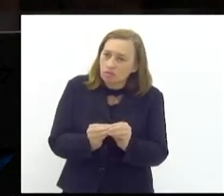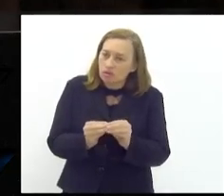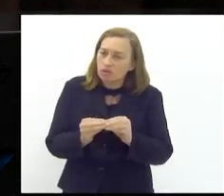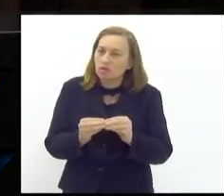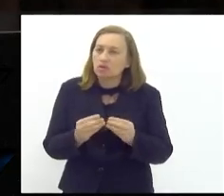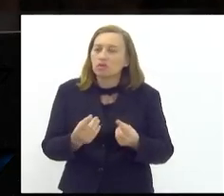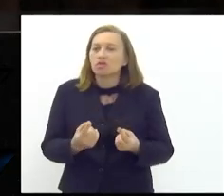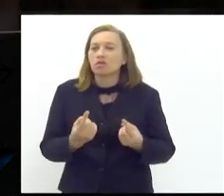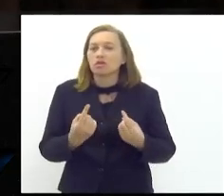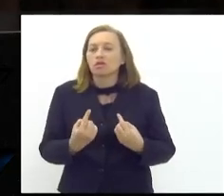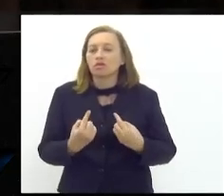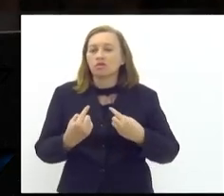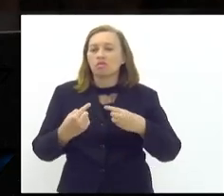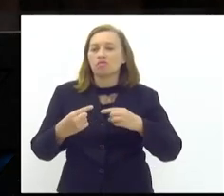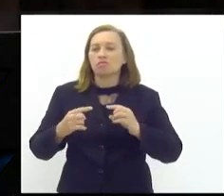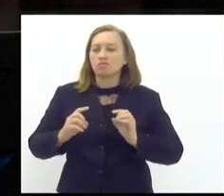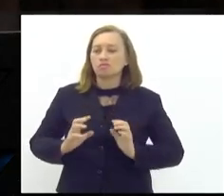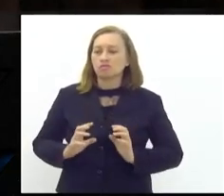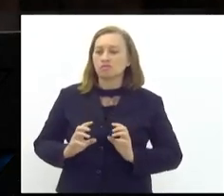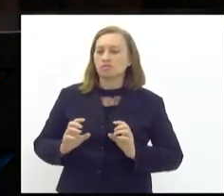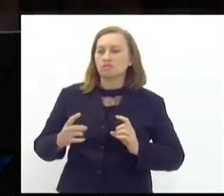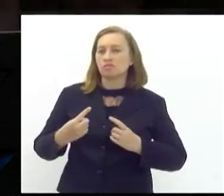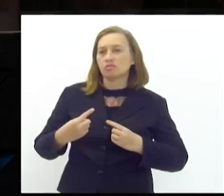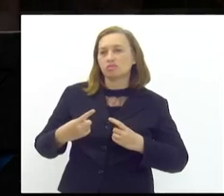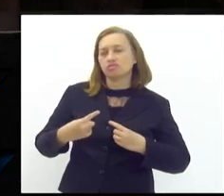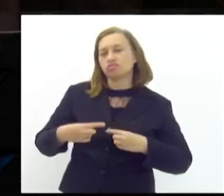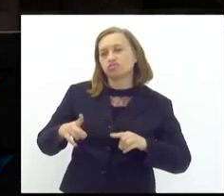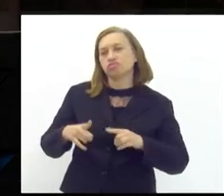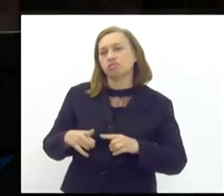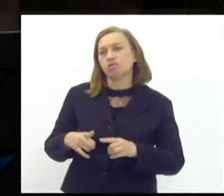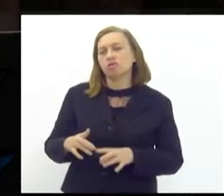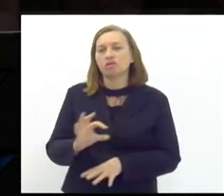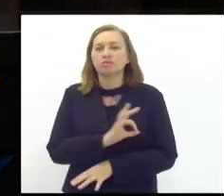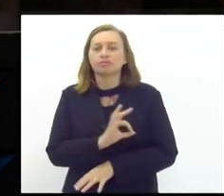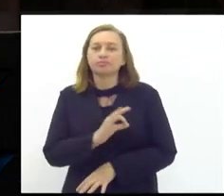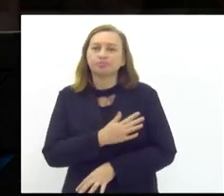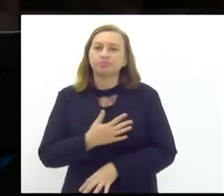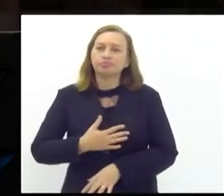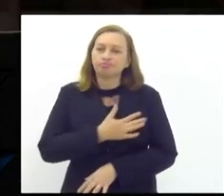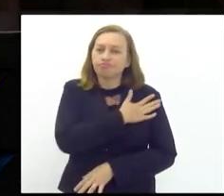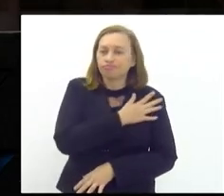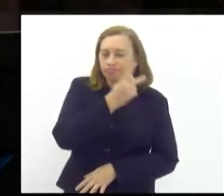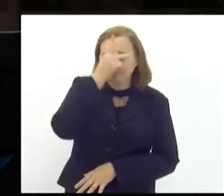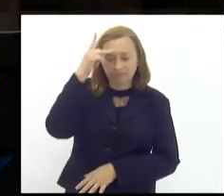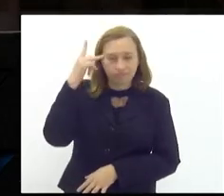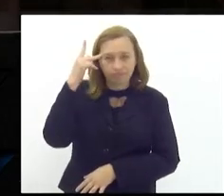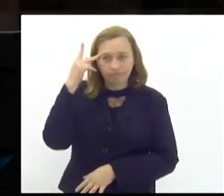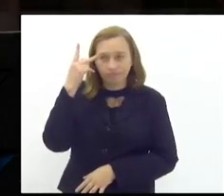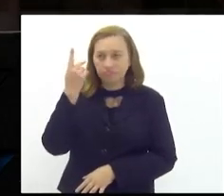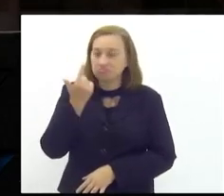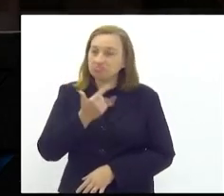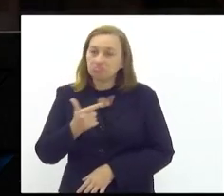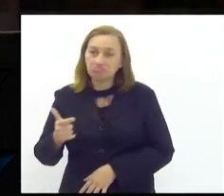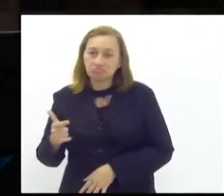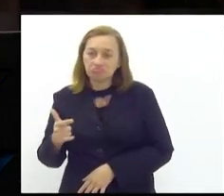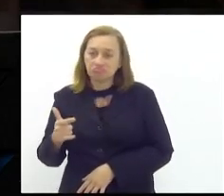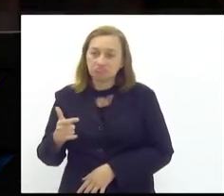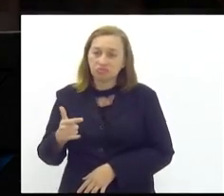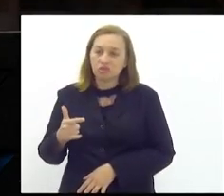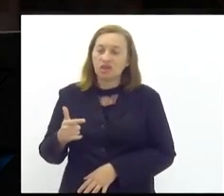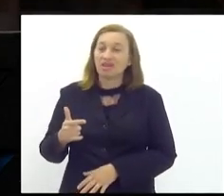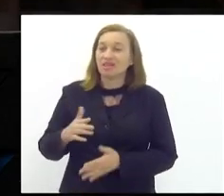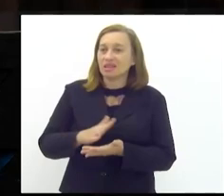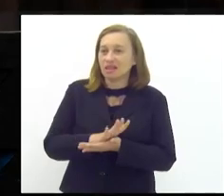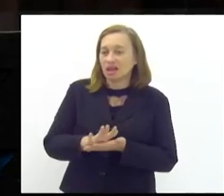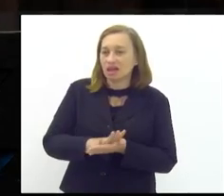a polícia militar e as pessoas que entendem não tem nada a ver com isso também